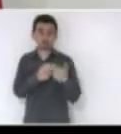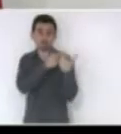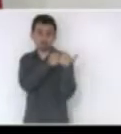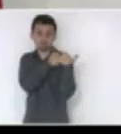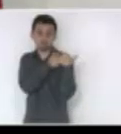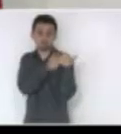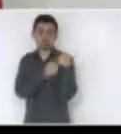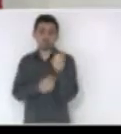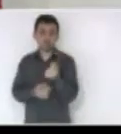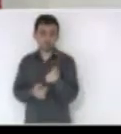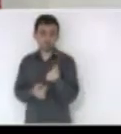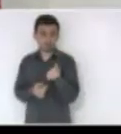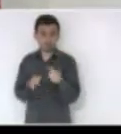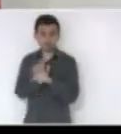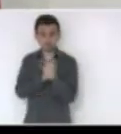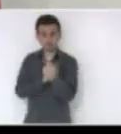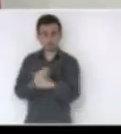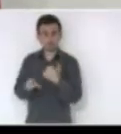e